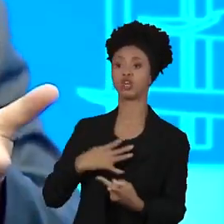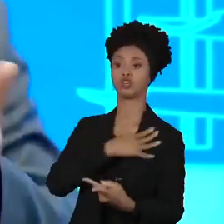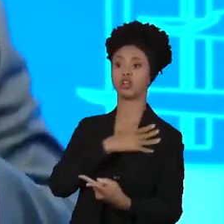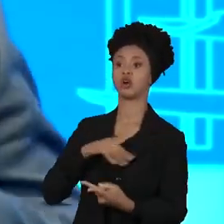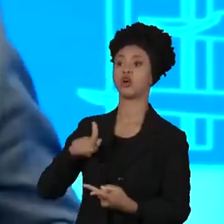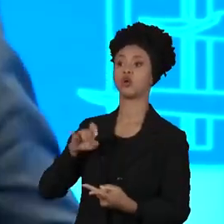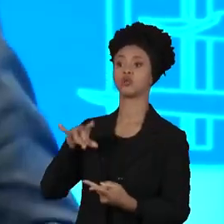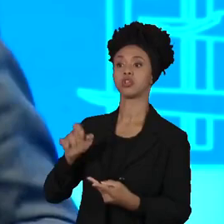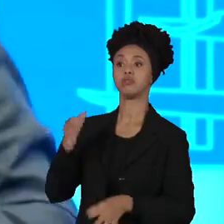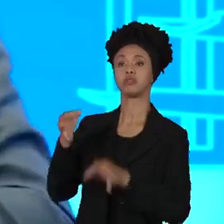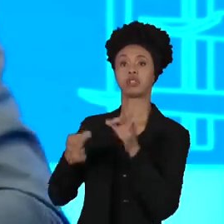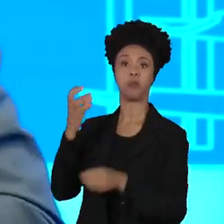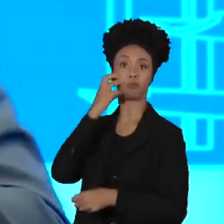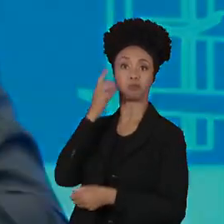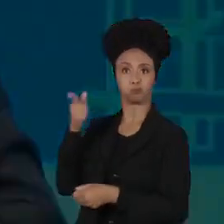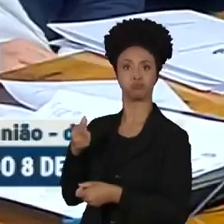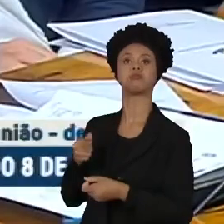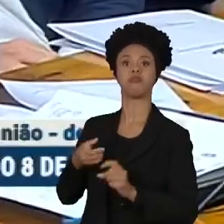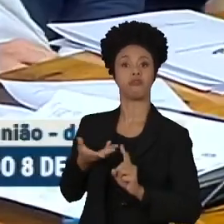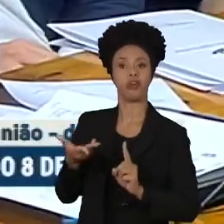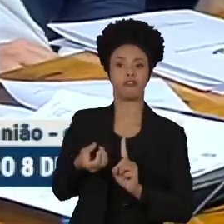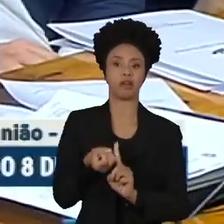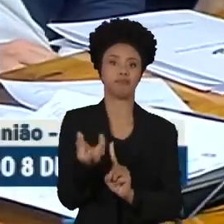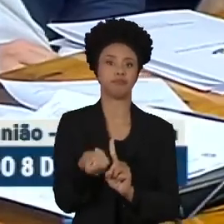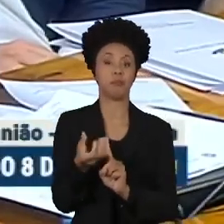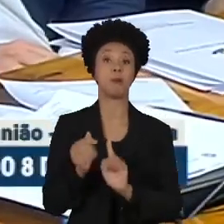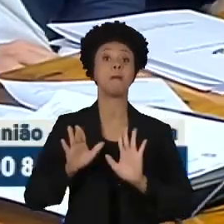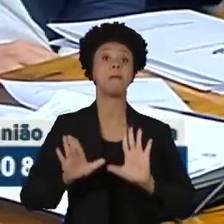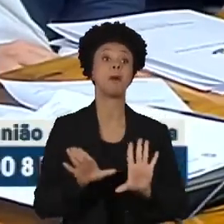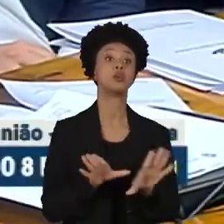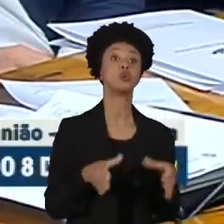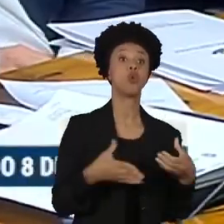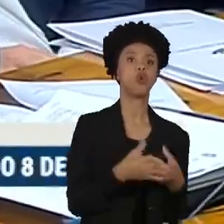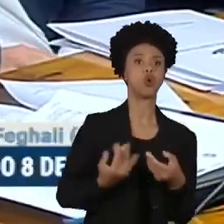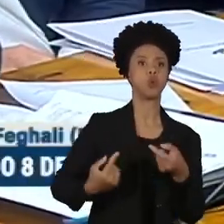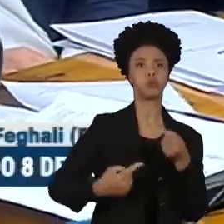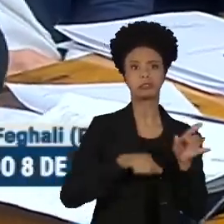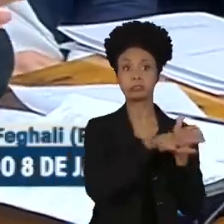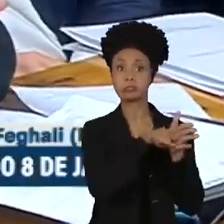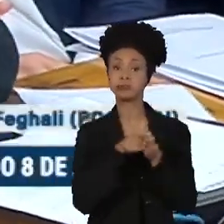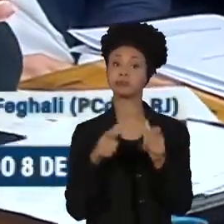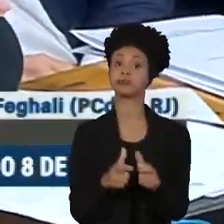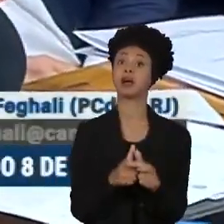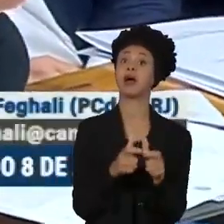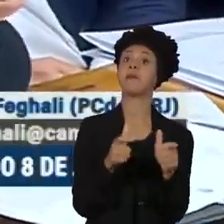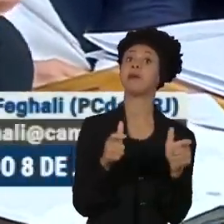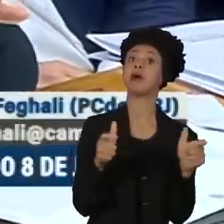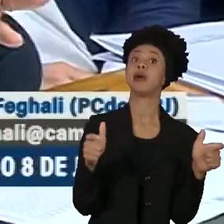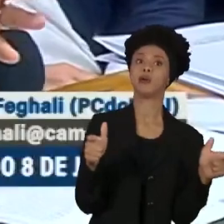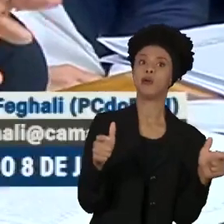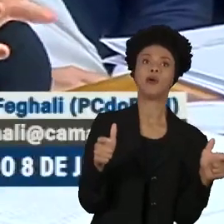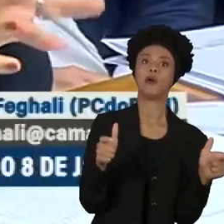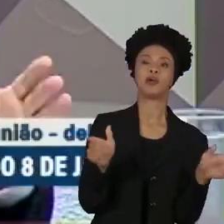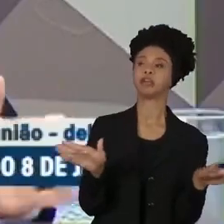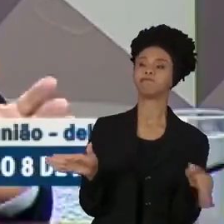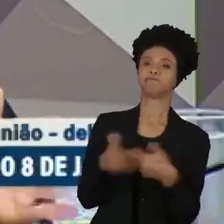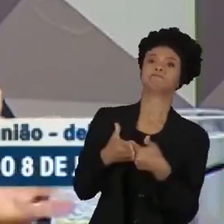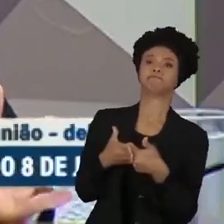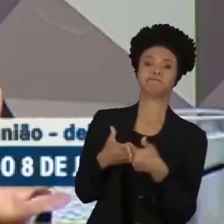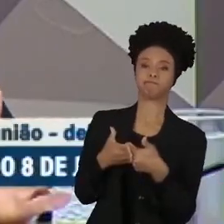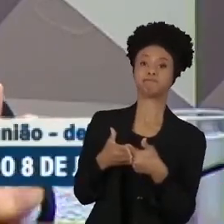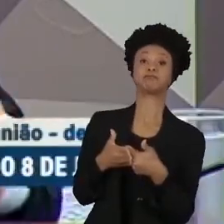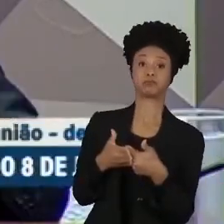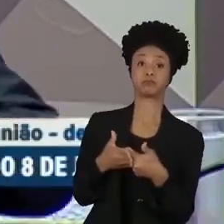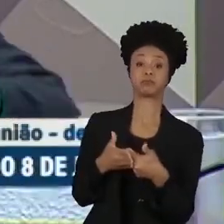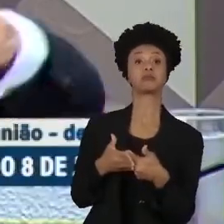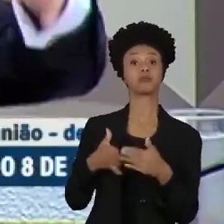Justiça, Flávio Dino, fossem ouvidos. Mas os governistas, que são a maioria, barraram a tentativa. Ao